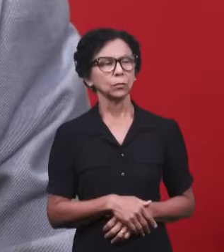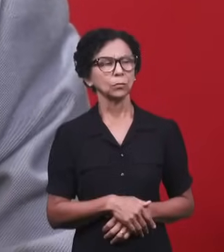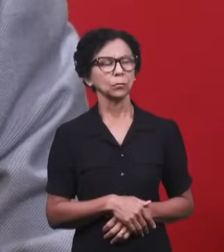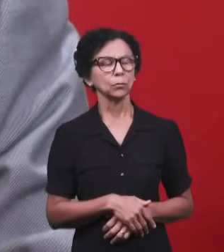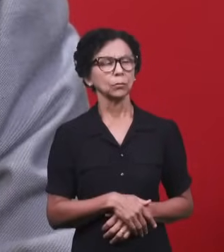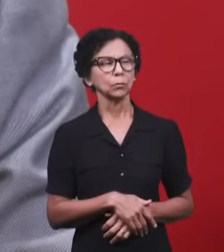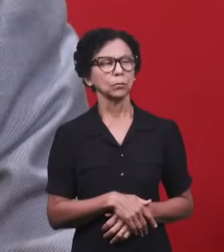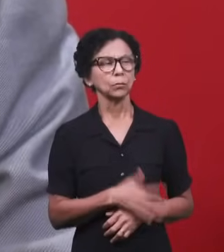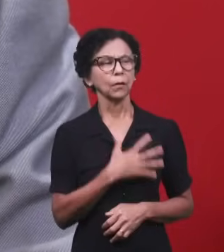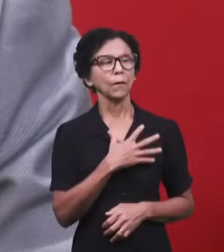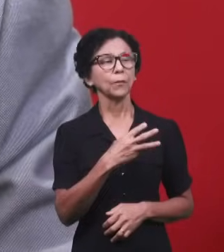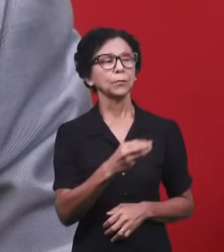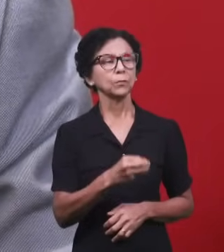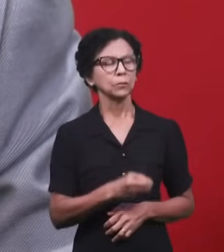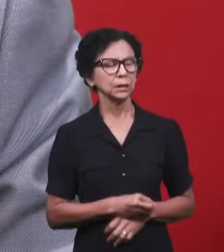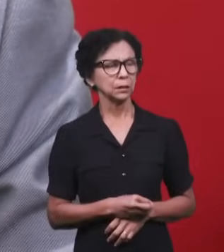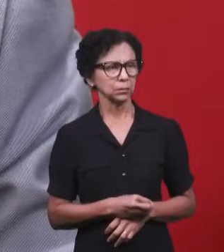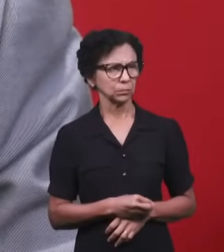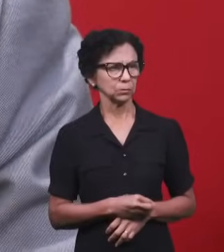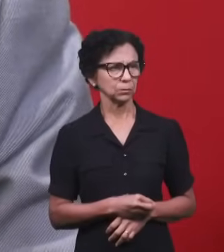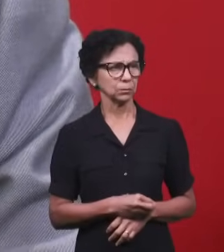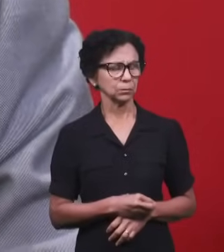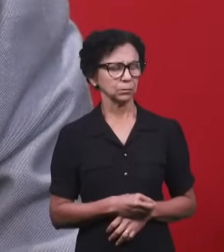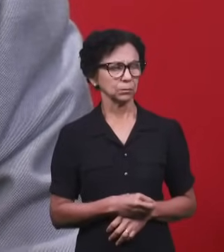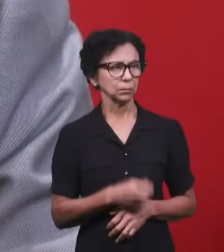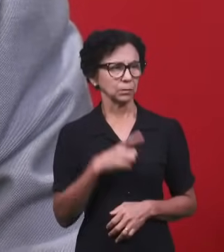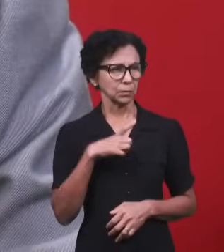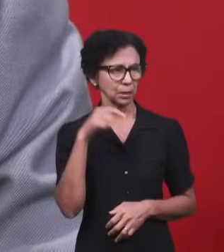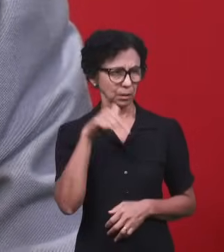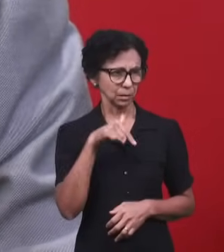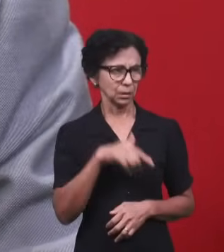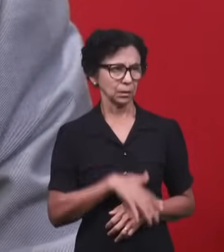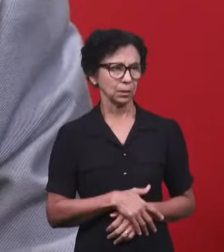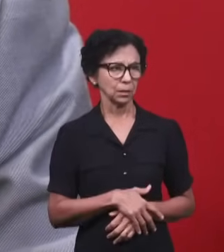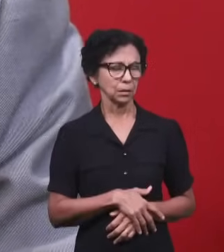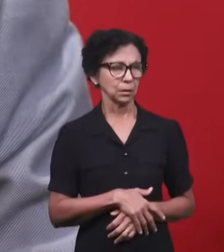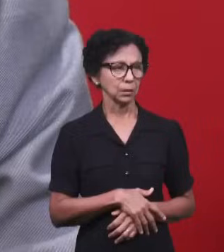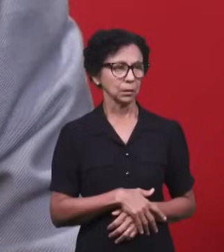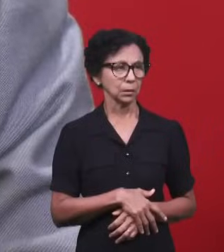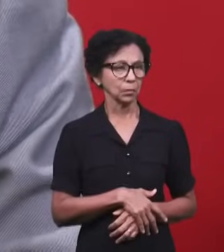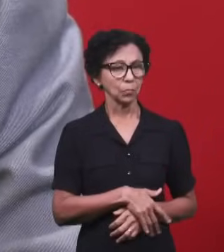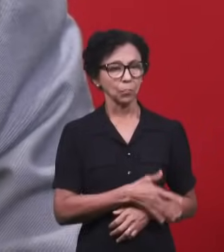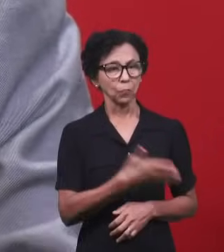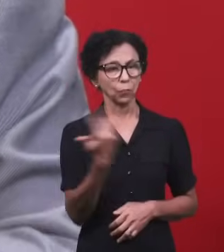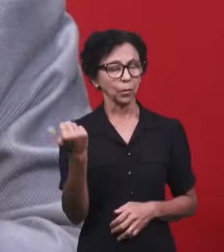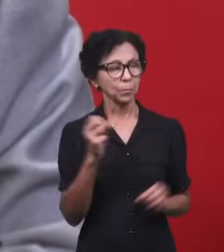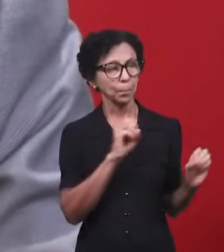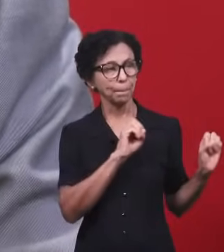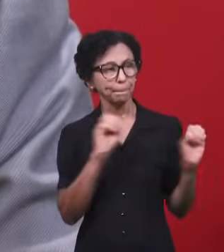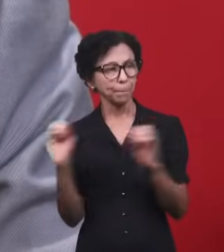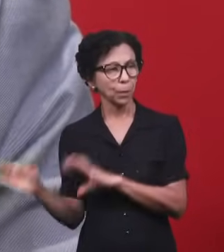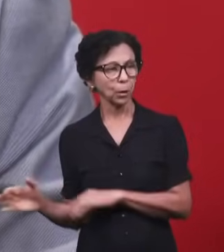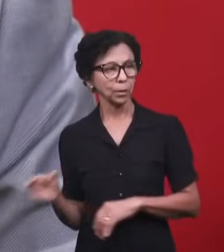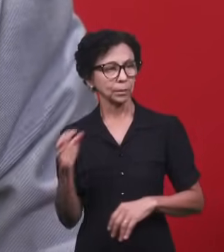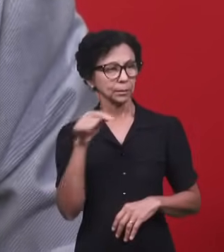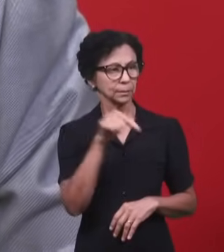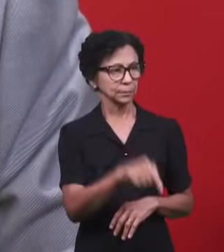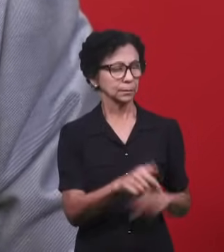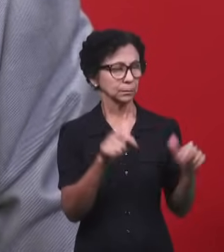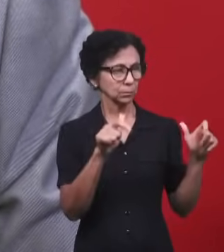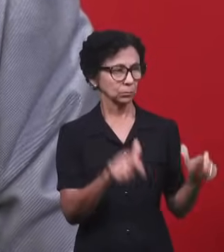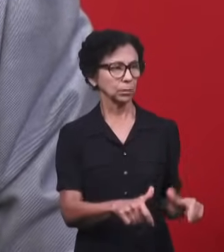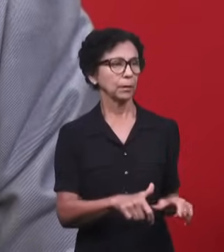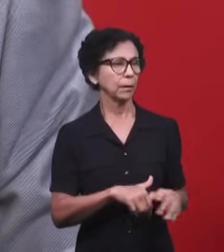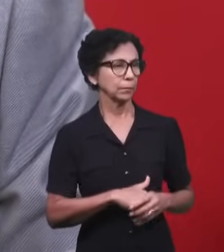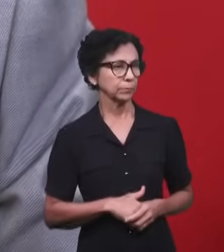cidade, tira-os fora desse lugar. Então, essa é a palavra. Talvez você está nos assistindo e você